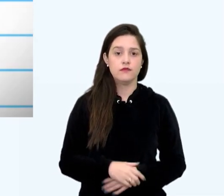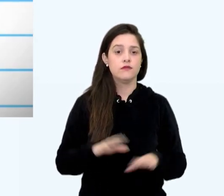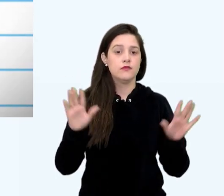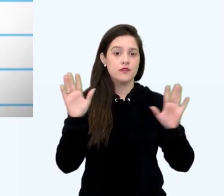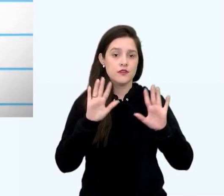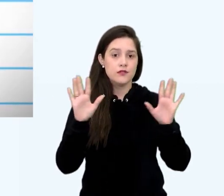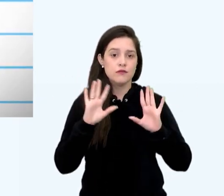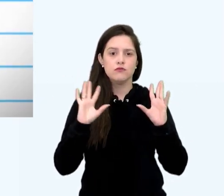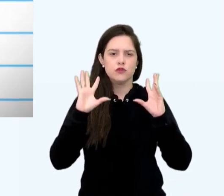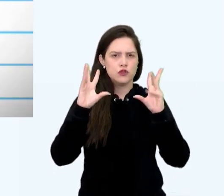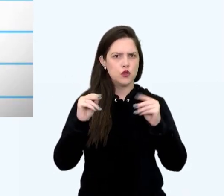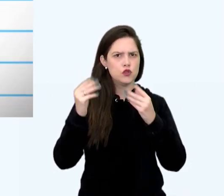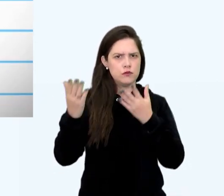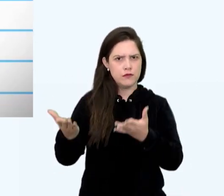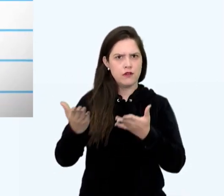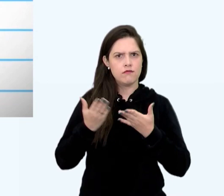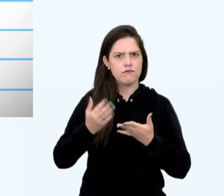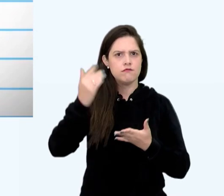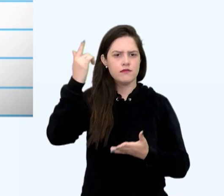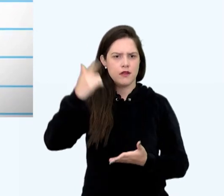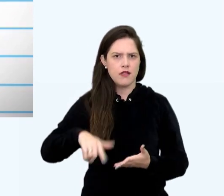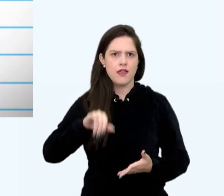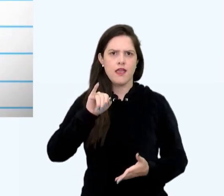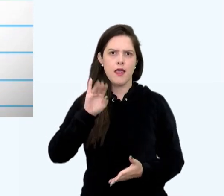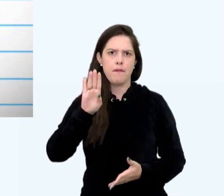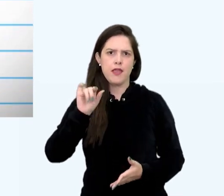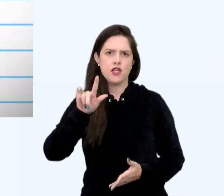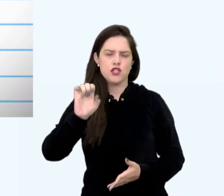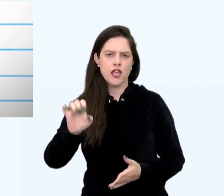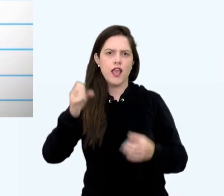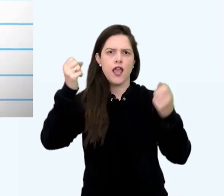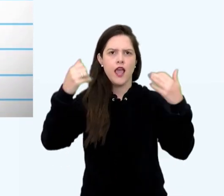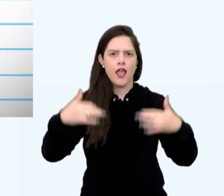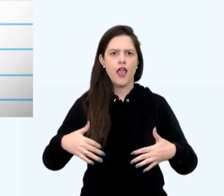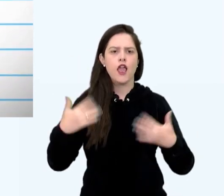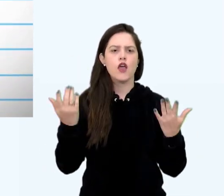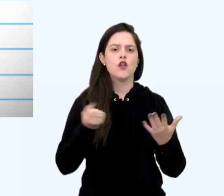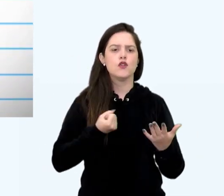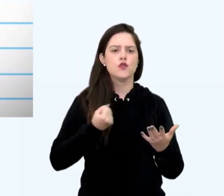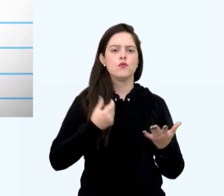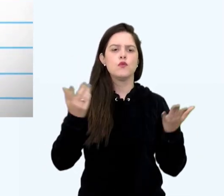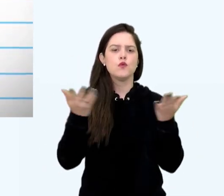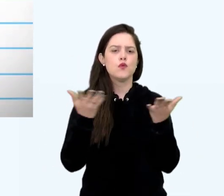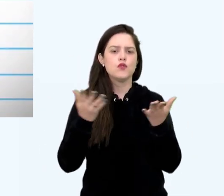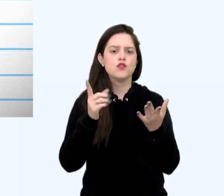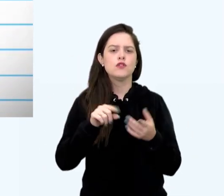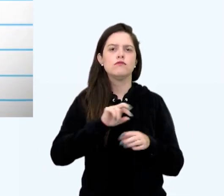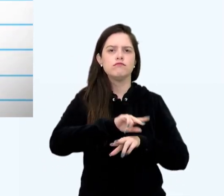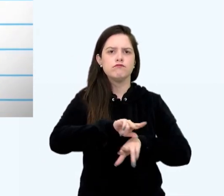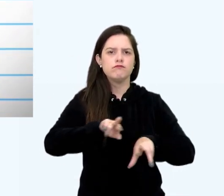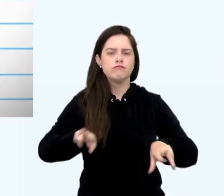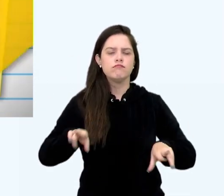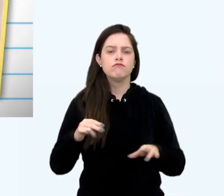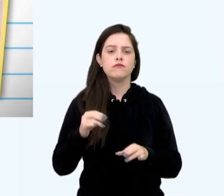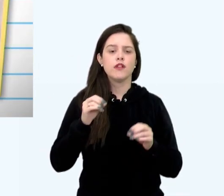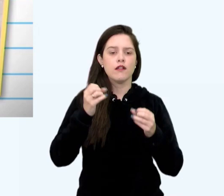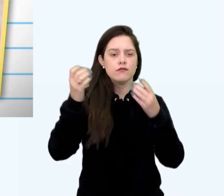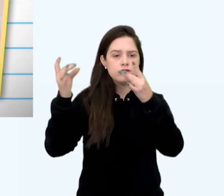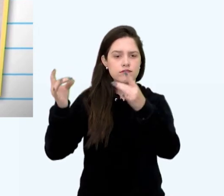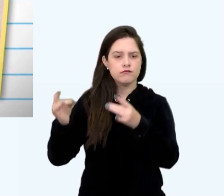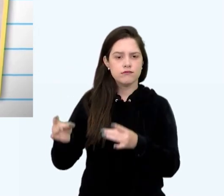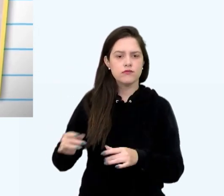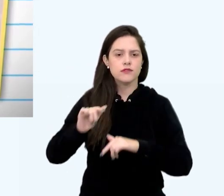Olá, seja muito bem-vindo ao IBGE Explica. O vídeo de hoje é sobre a pesquisa do IBGE que traz os dados de